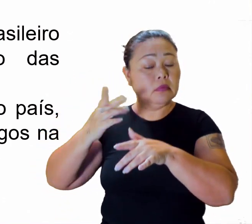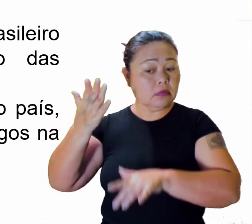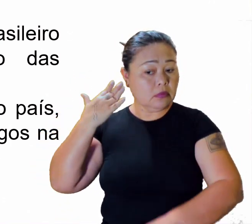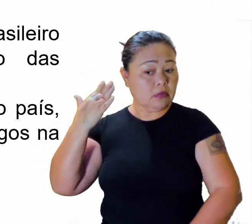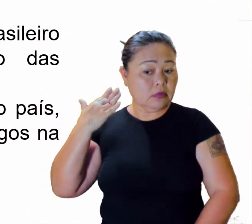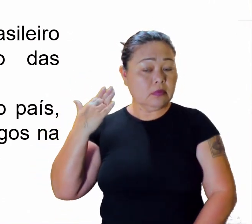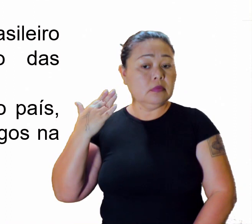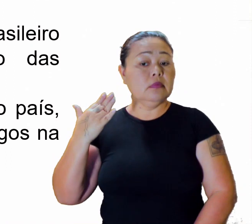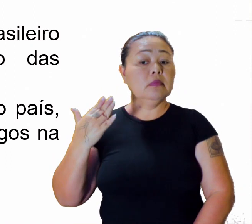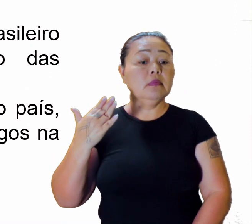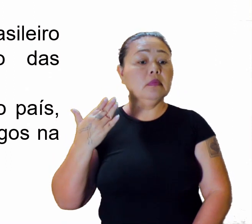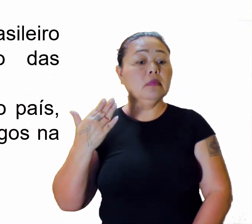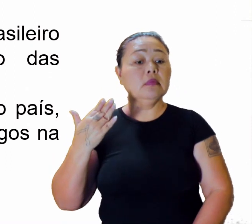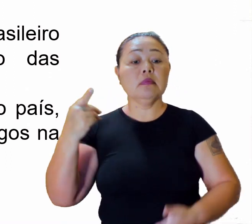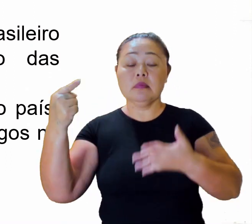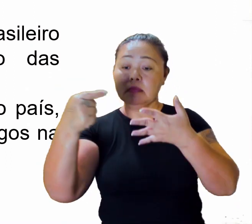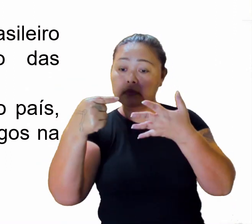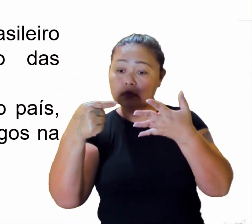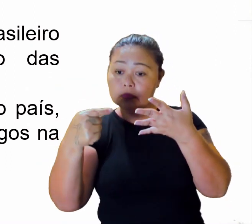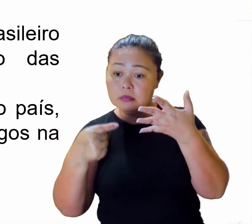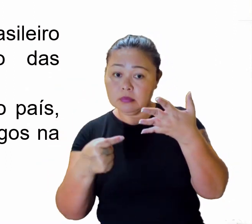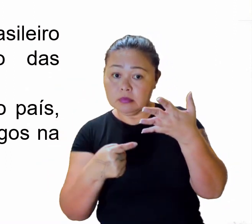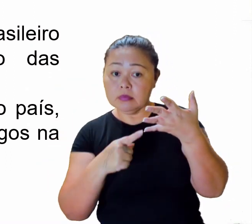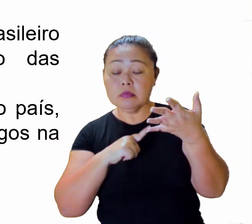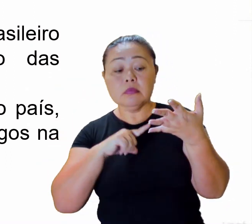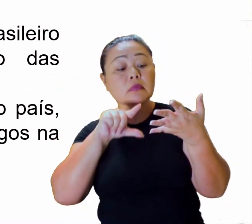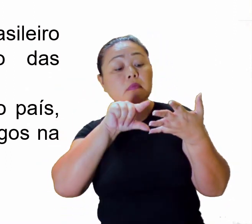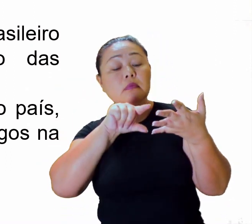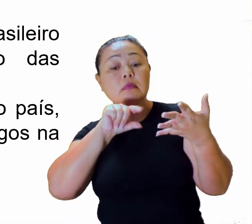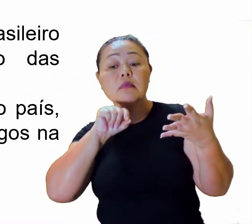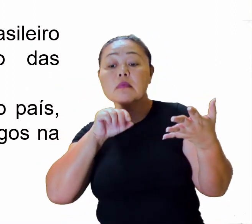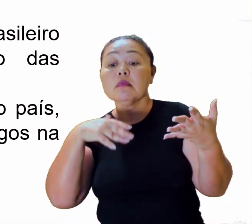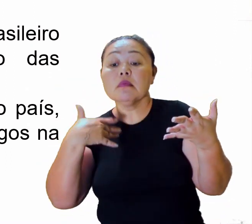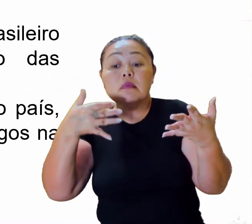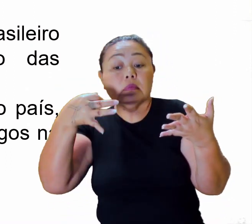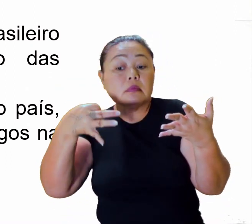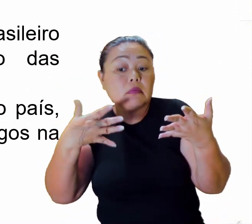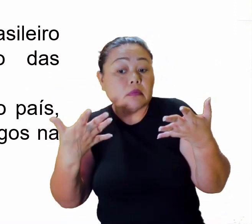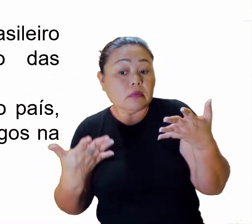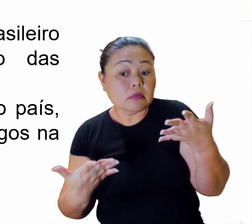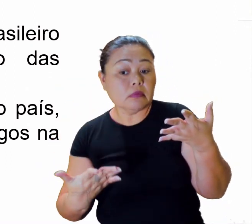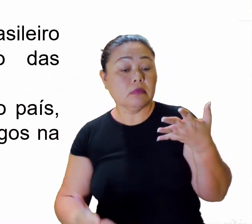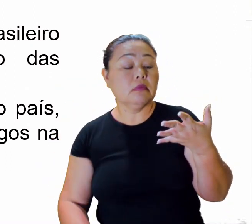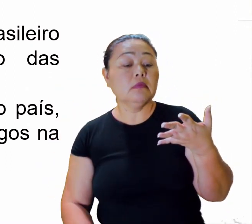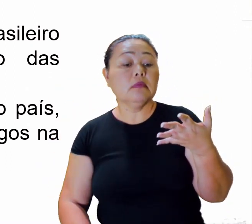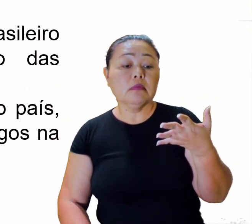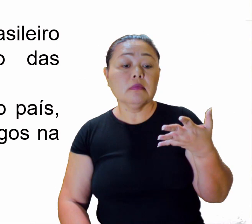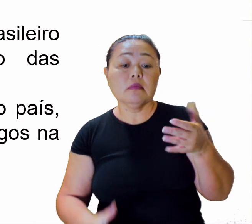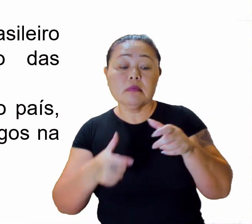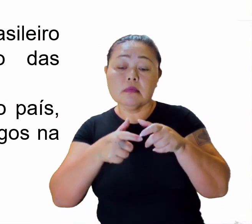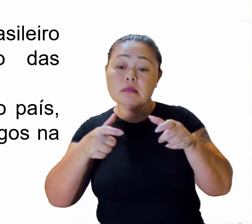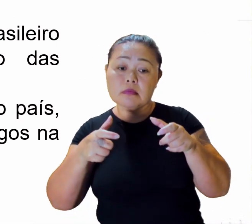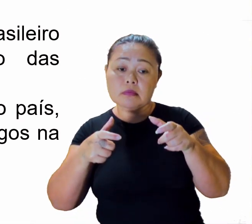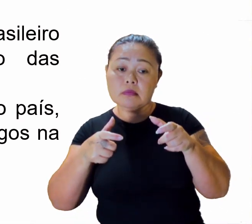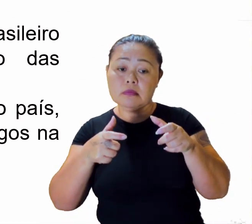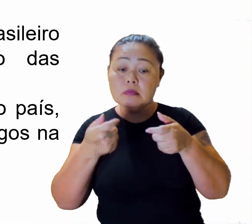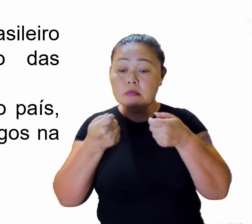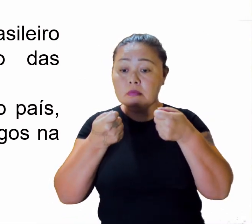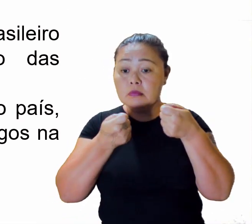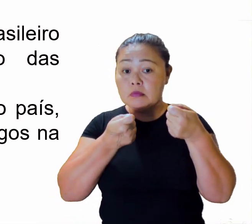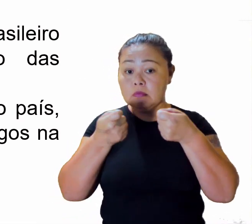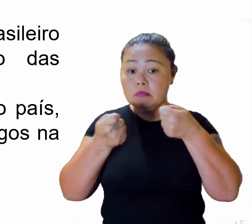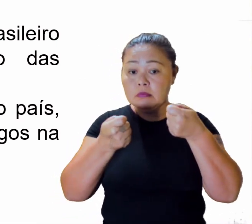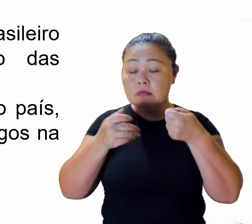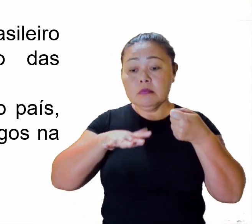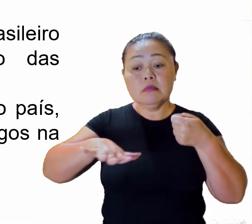tinham antigamente. Entre as causas desse fato, pode-se citar A. O